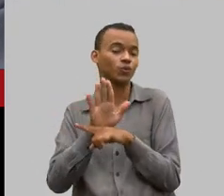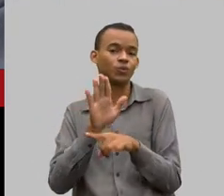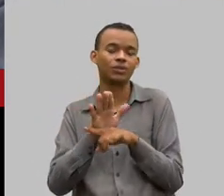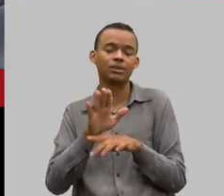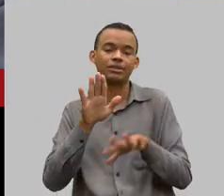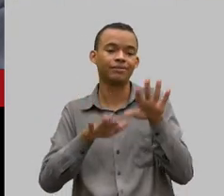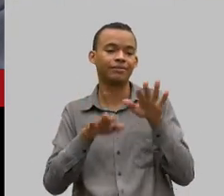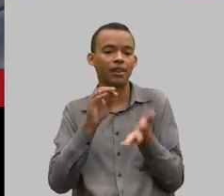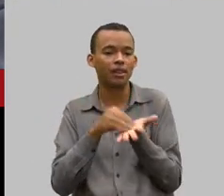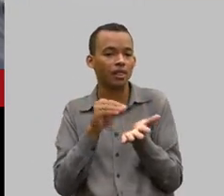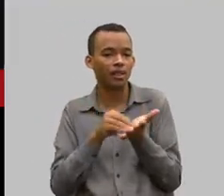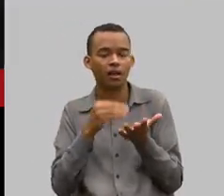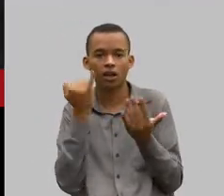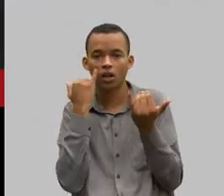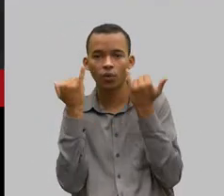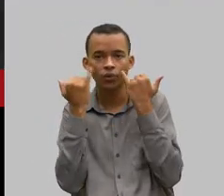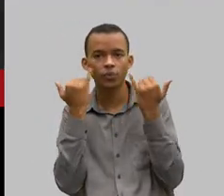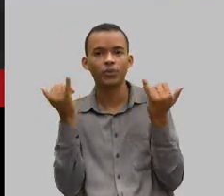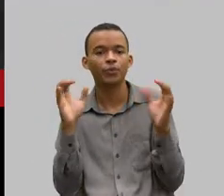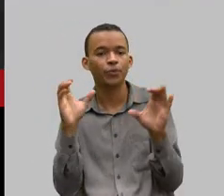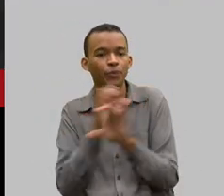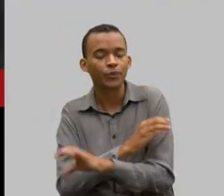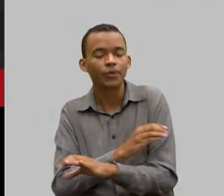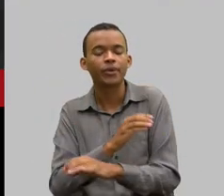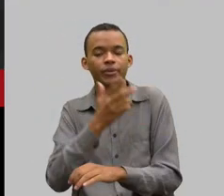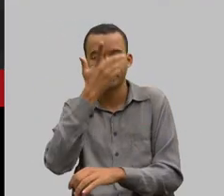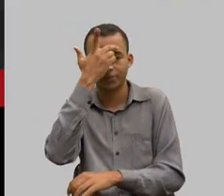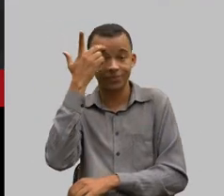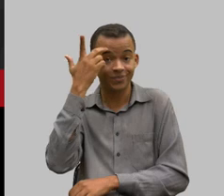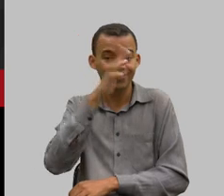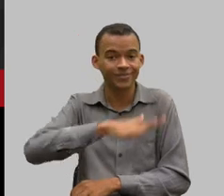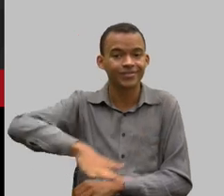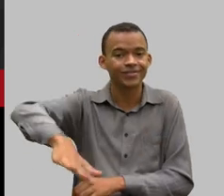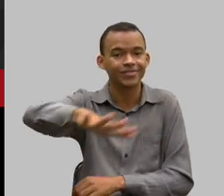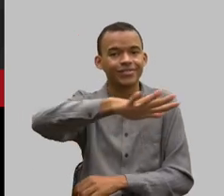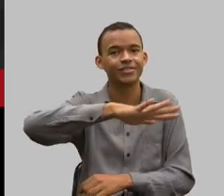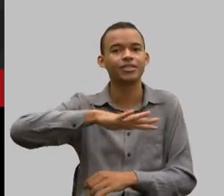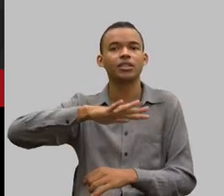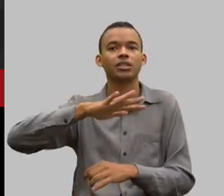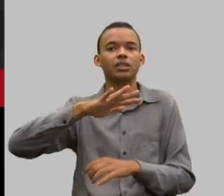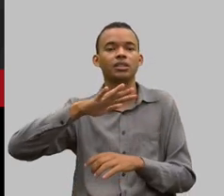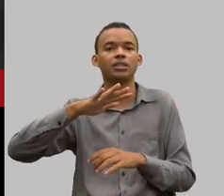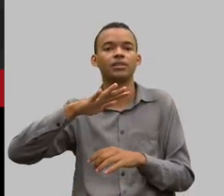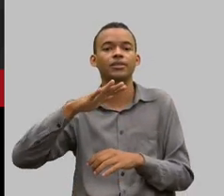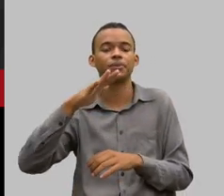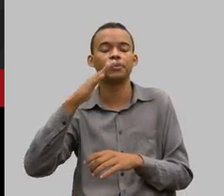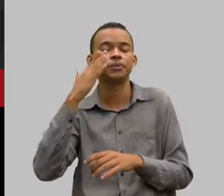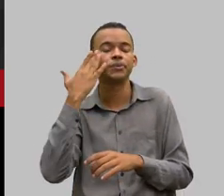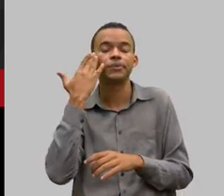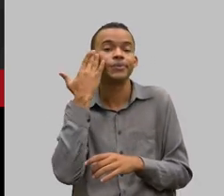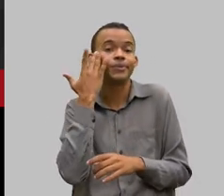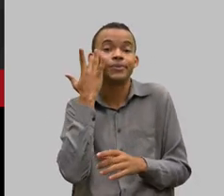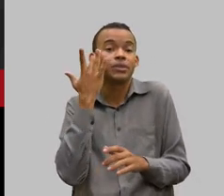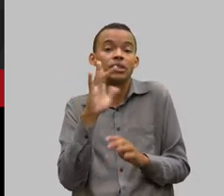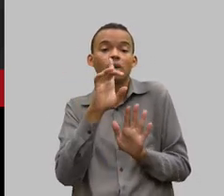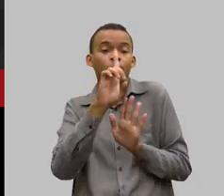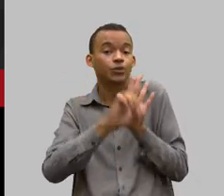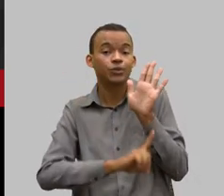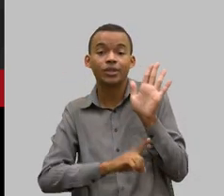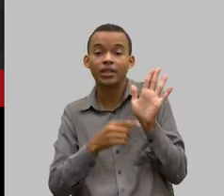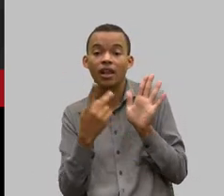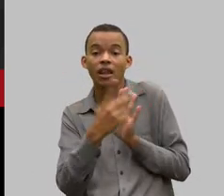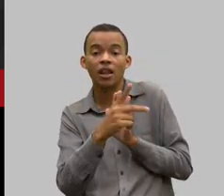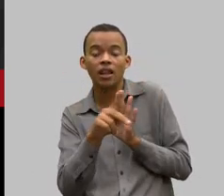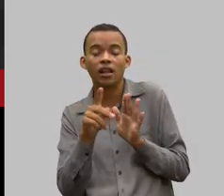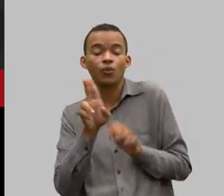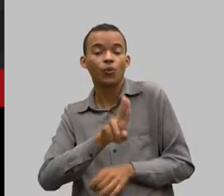informação completa e as pessoas ainda não sabem de não sabem até do direito que eles têm das atividades que que eles possam usufruir do Estado